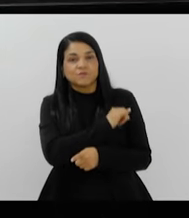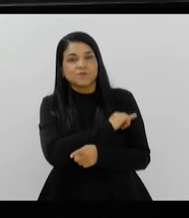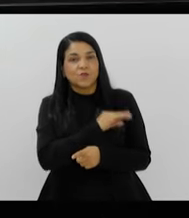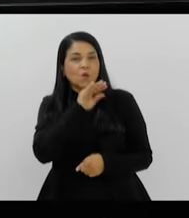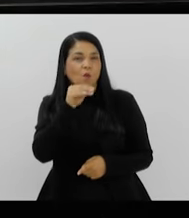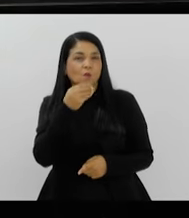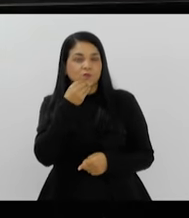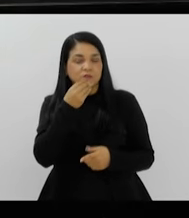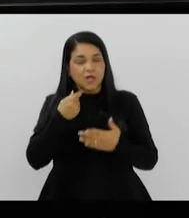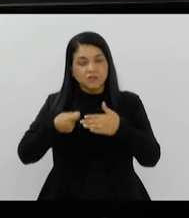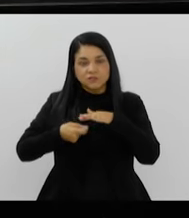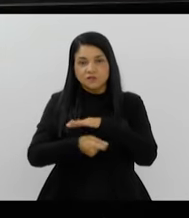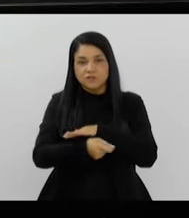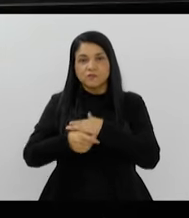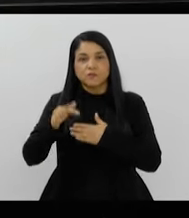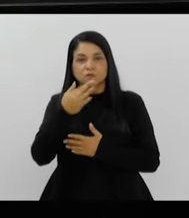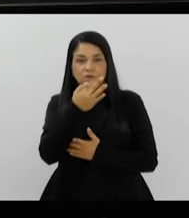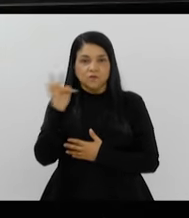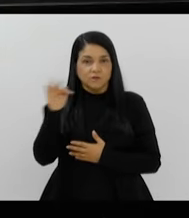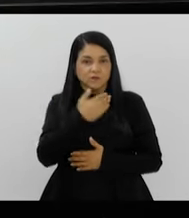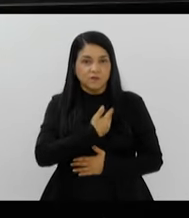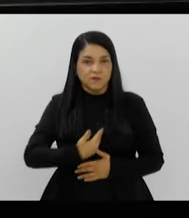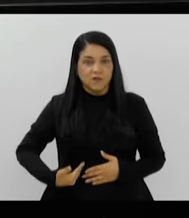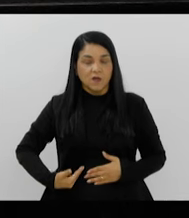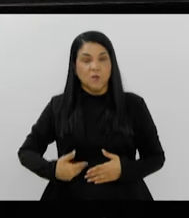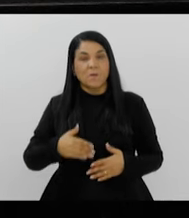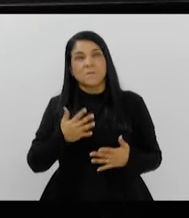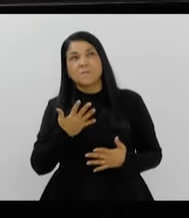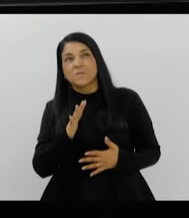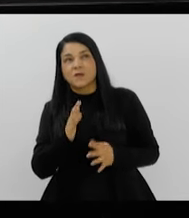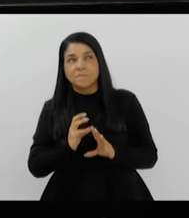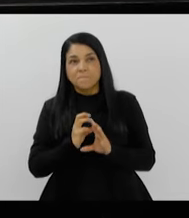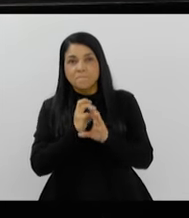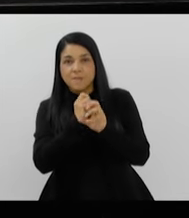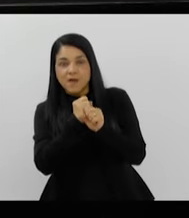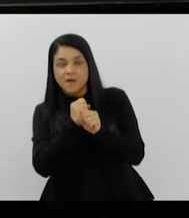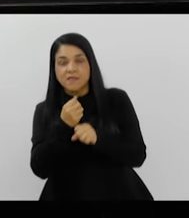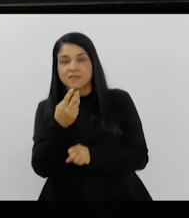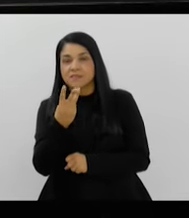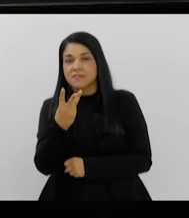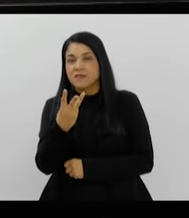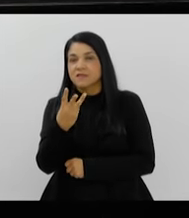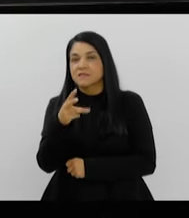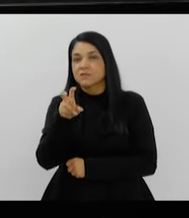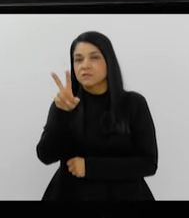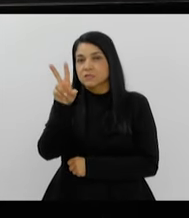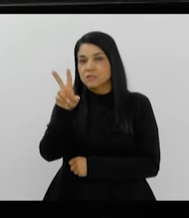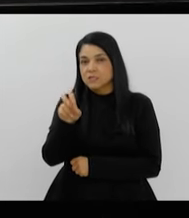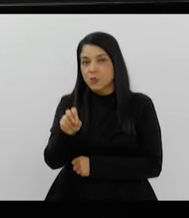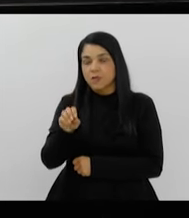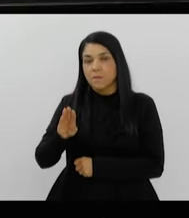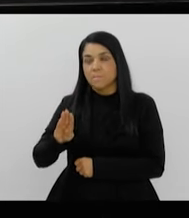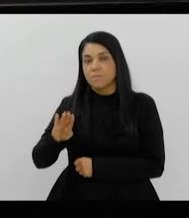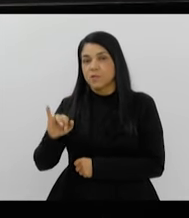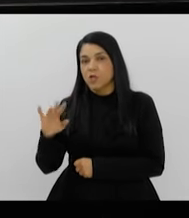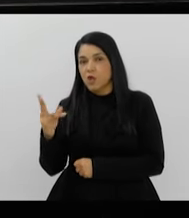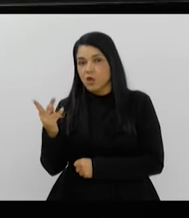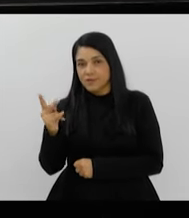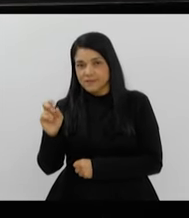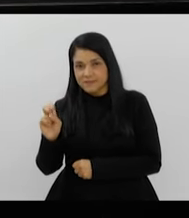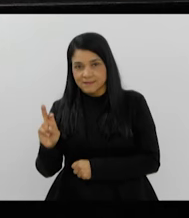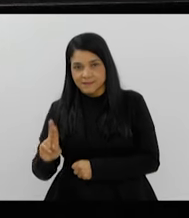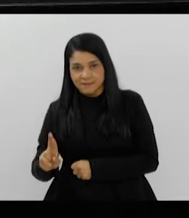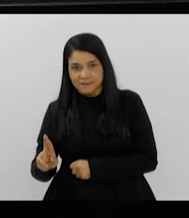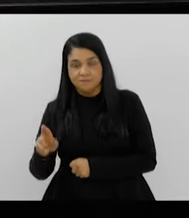diversos investimentos do governo federal, estimados em aproximadamente 350 bilhões, com mais